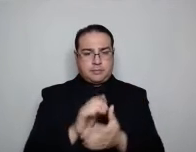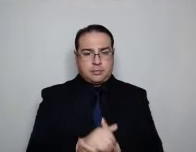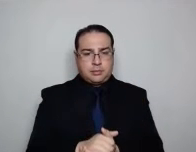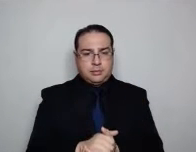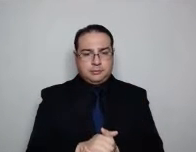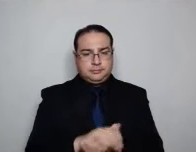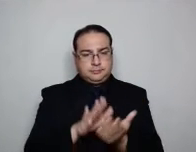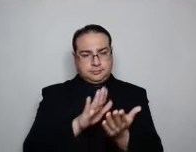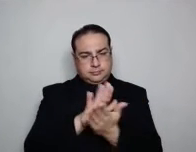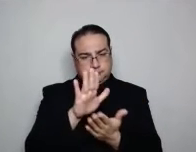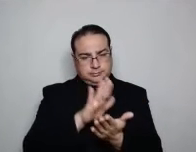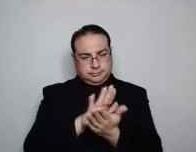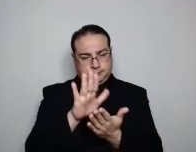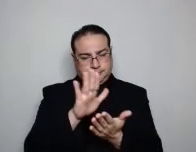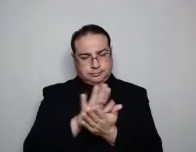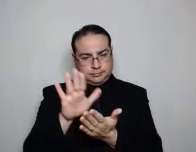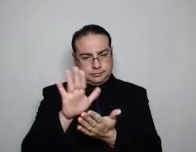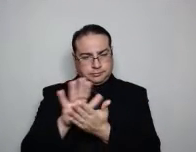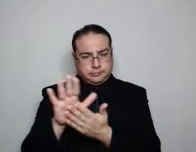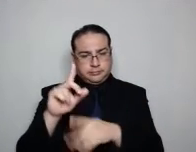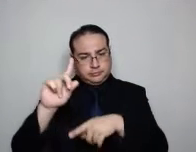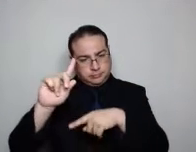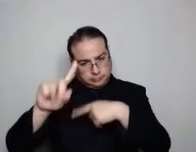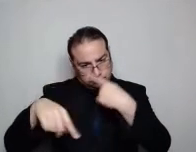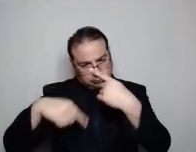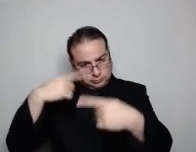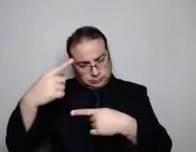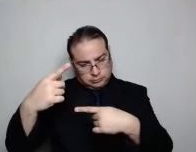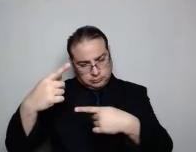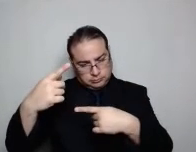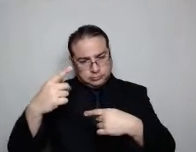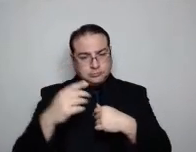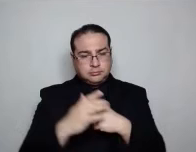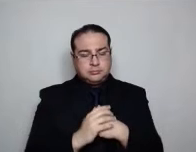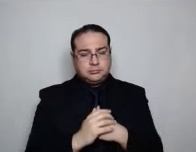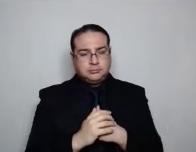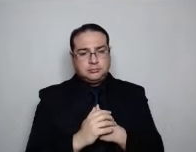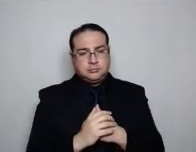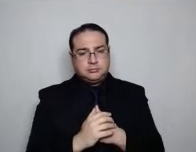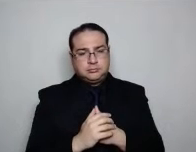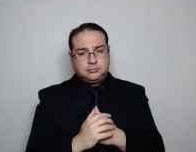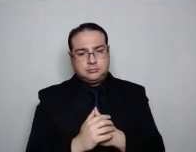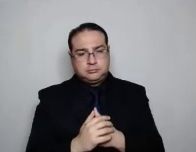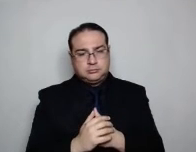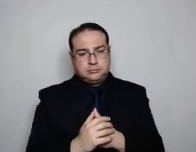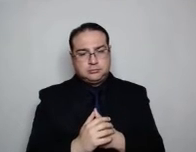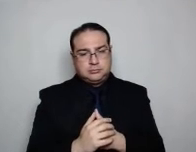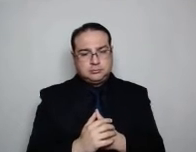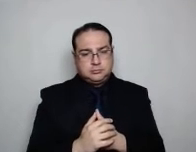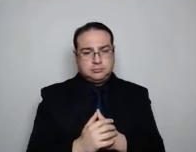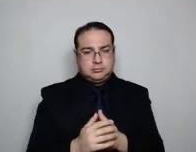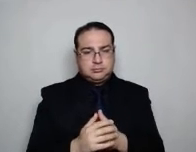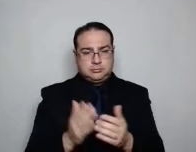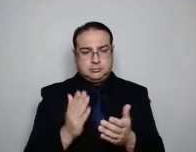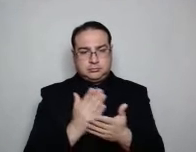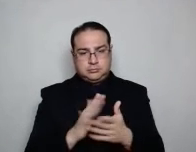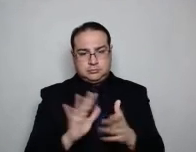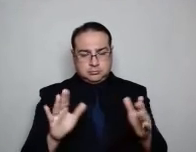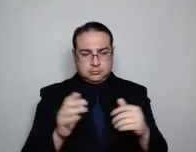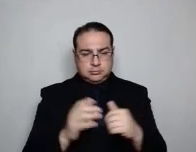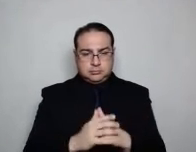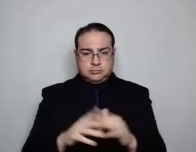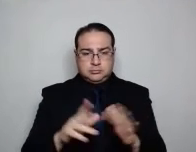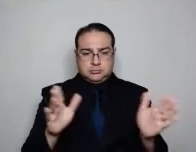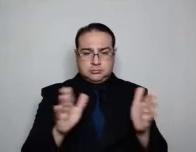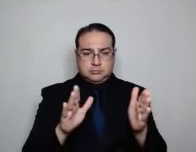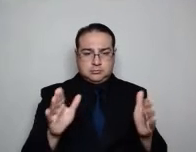emitidas após a extinção do período contratual firmado entre